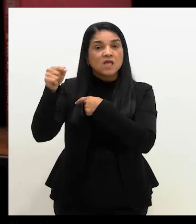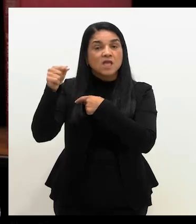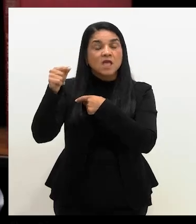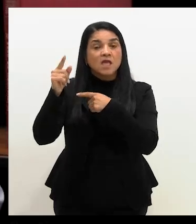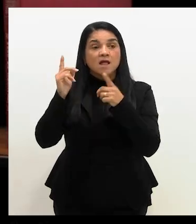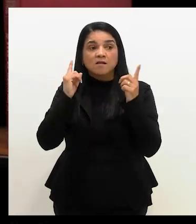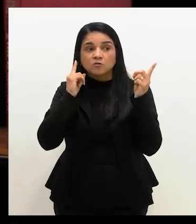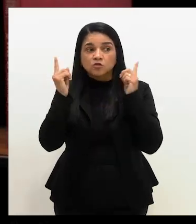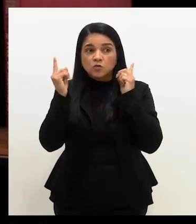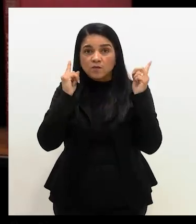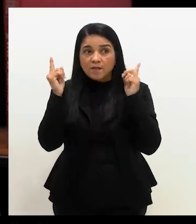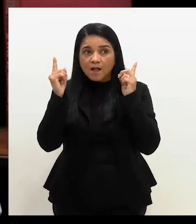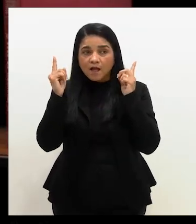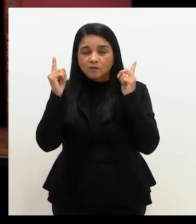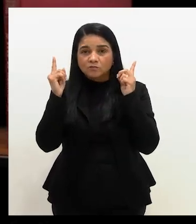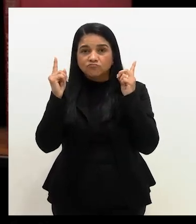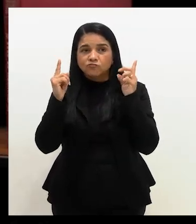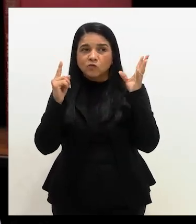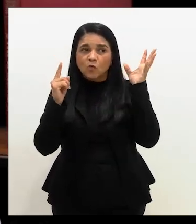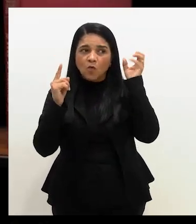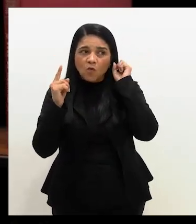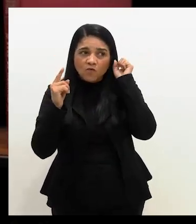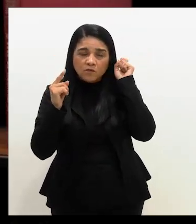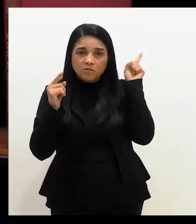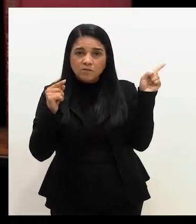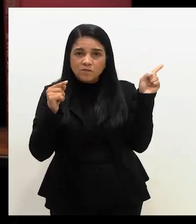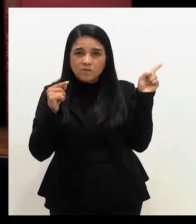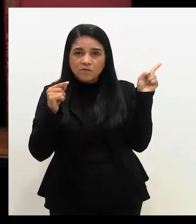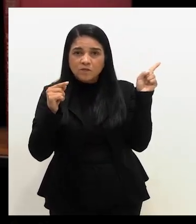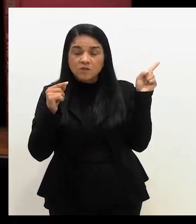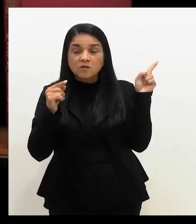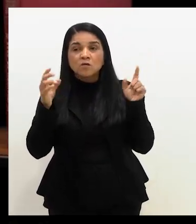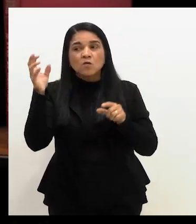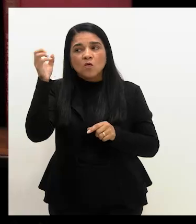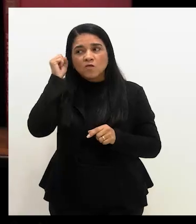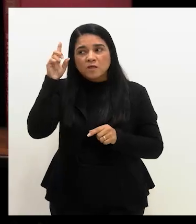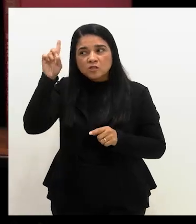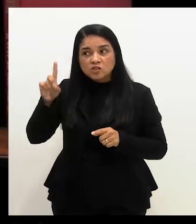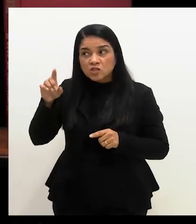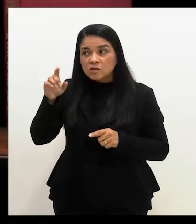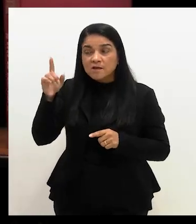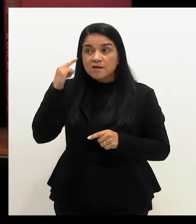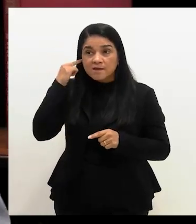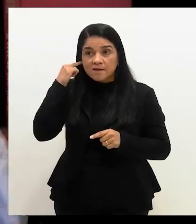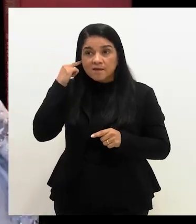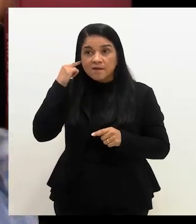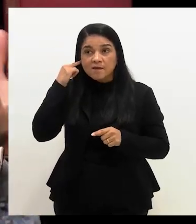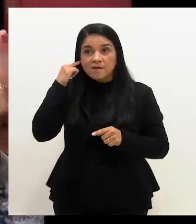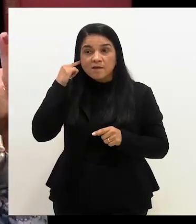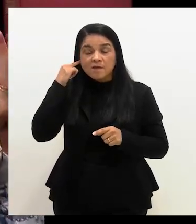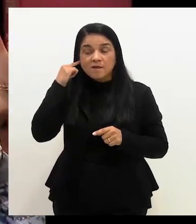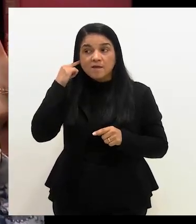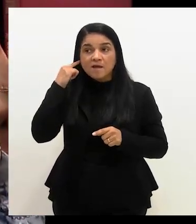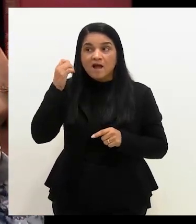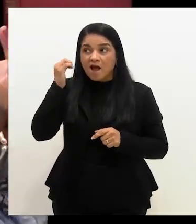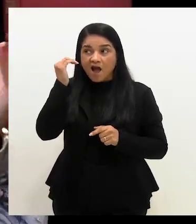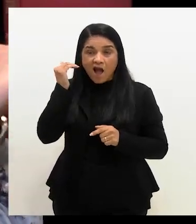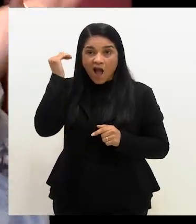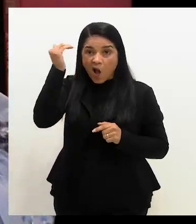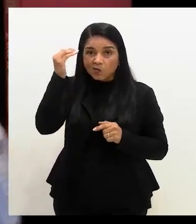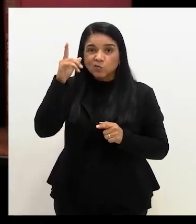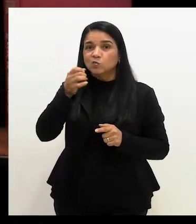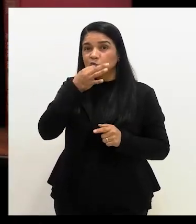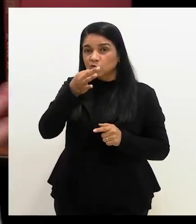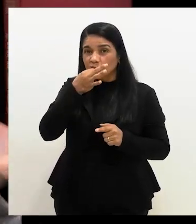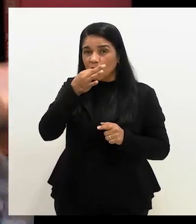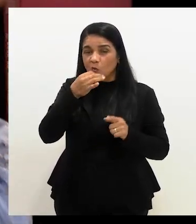E é um reflexo bilateral, dos dois lados. Se você escutar som, por exemplo, do lado direito vem um som muito alto, o teu lado esquerdo também protege. Então,